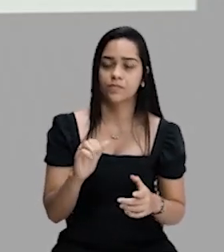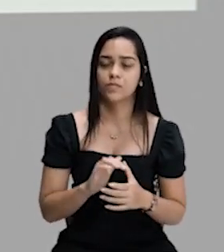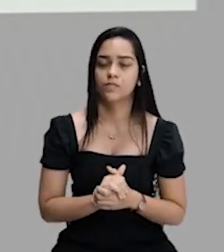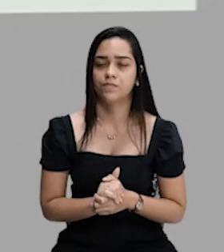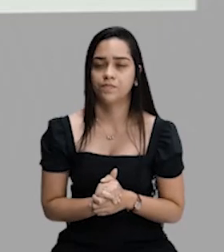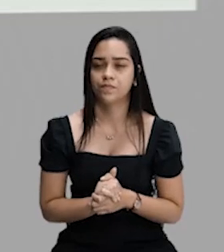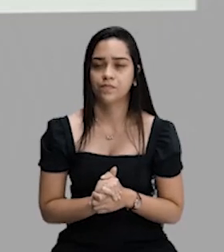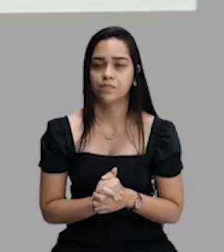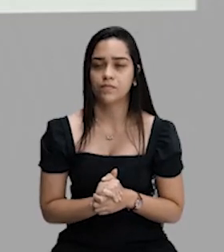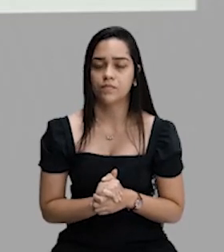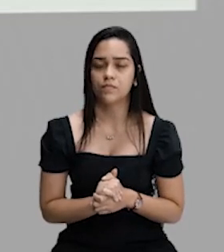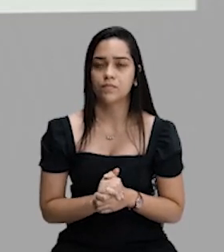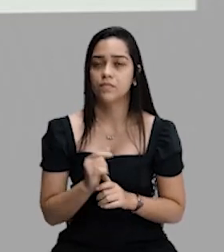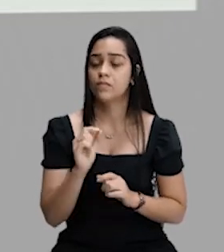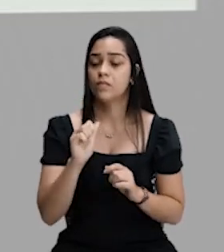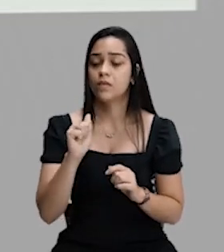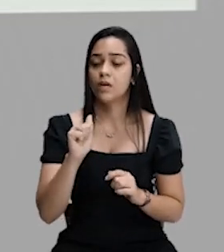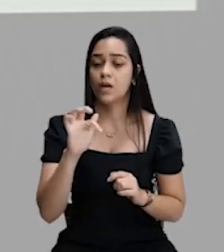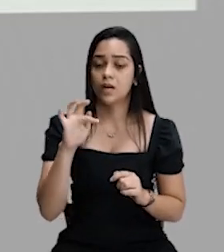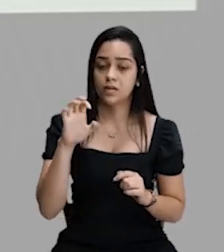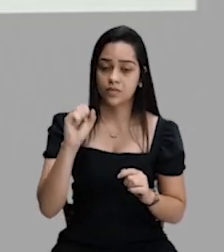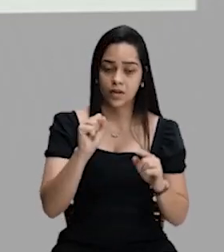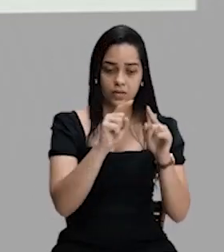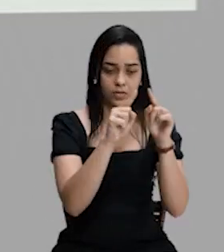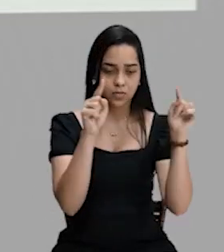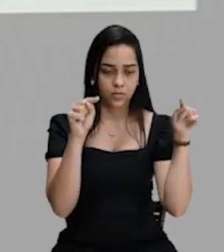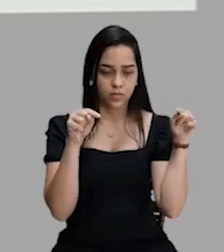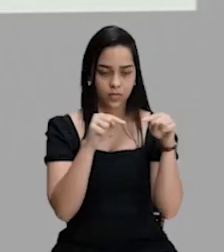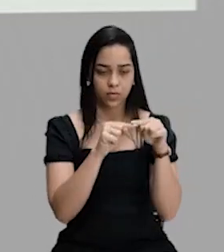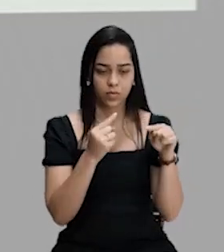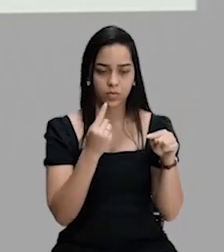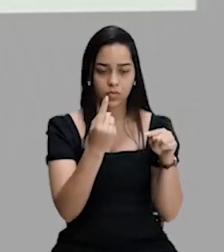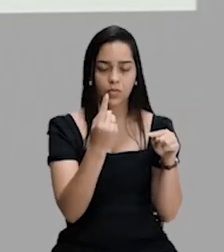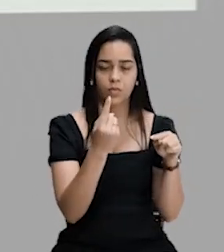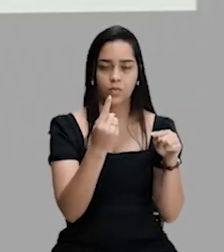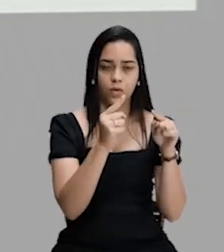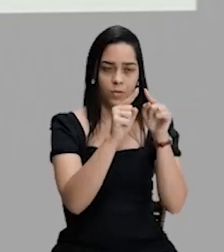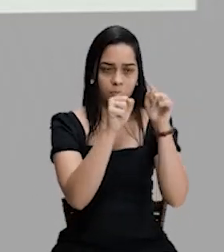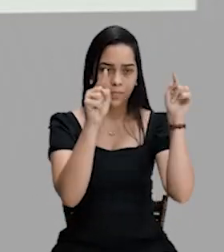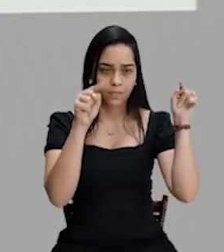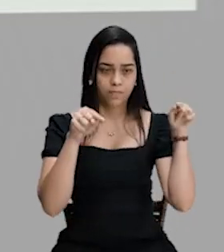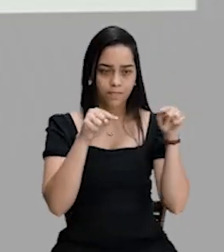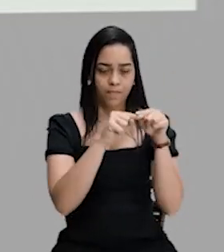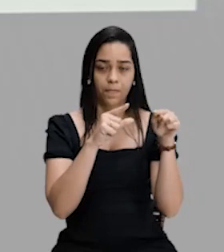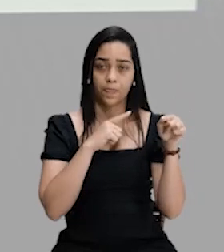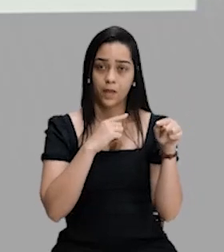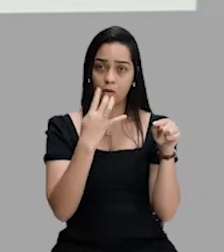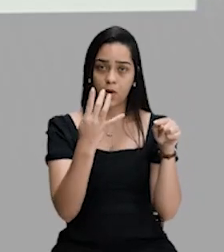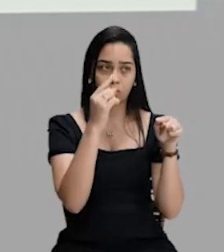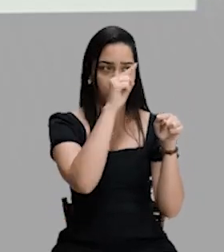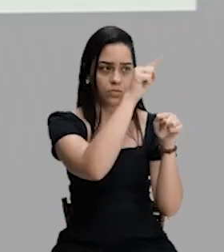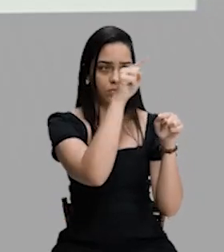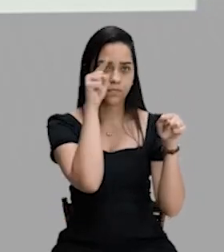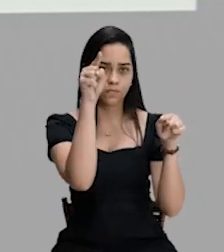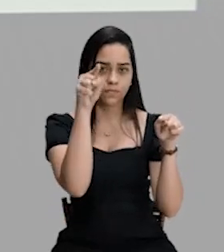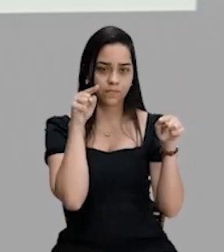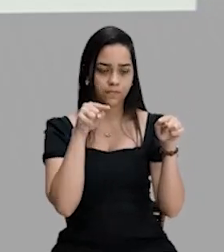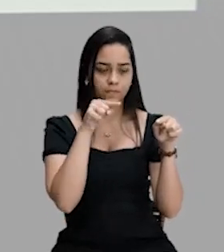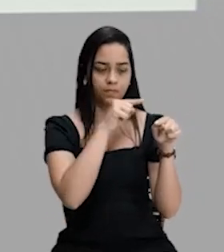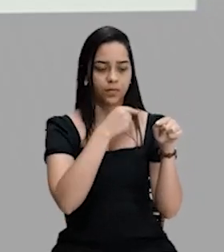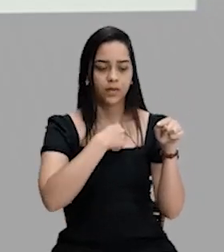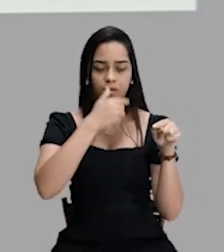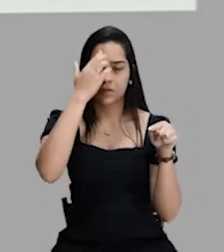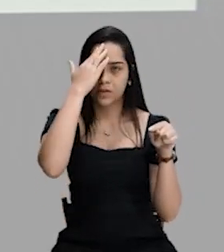só como As Faces são quadrangulares uma Face quadrangular tem quatro arestas então para eu